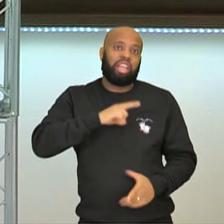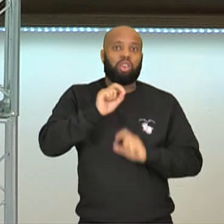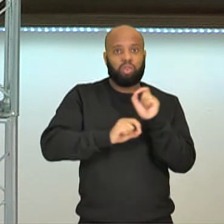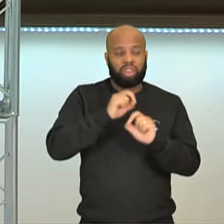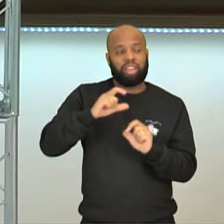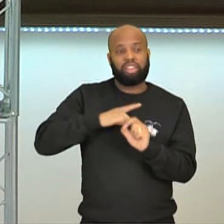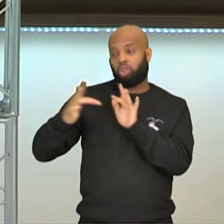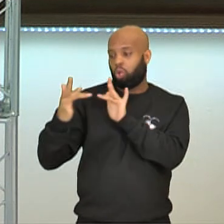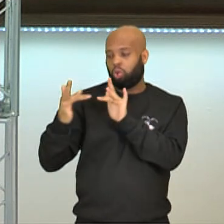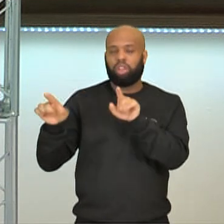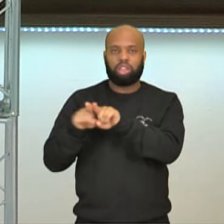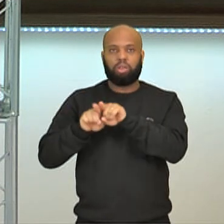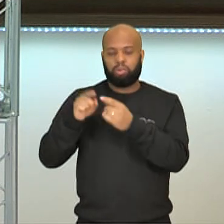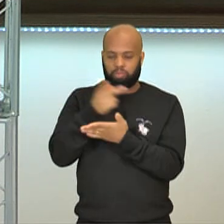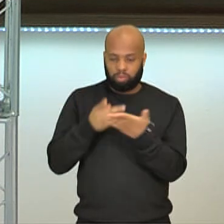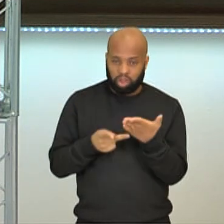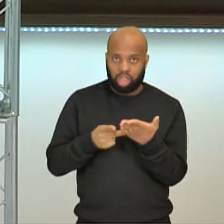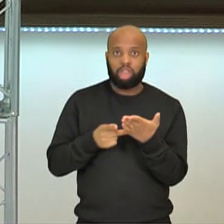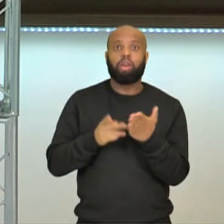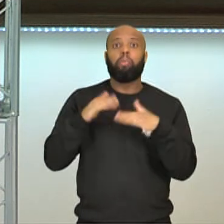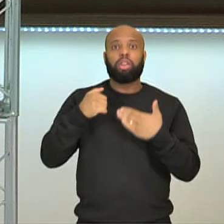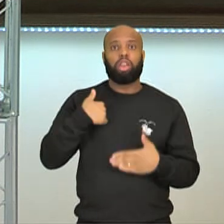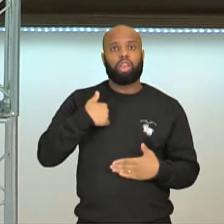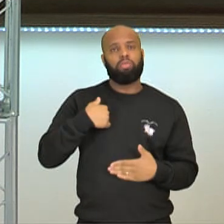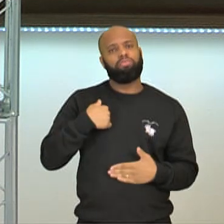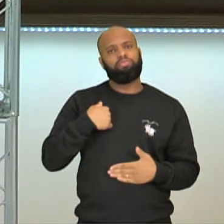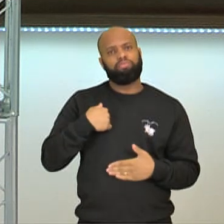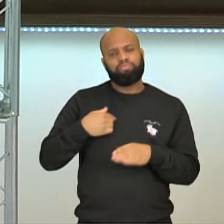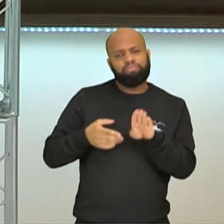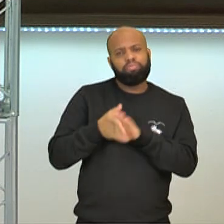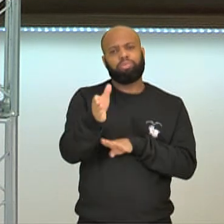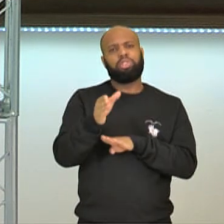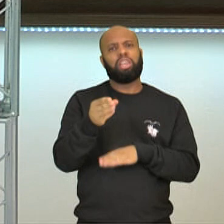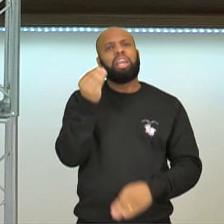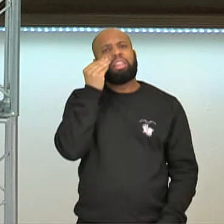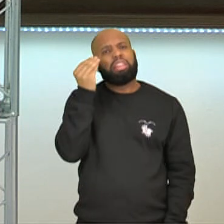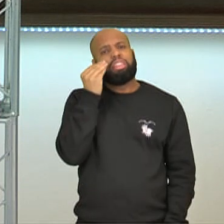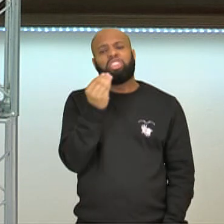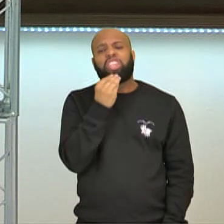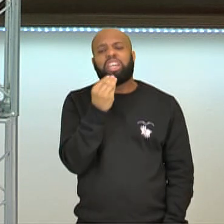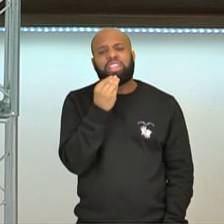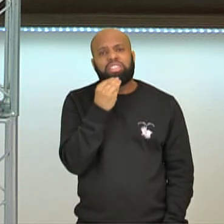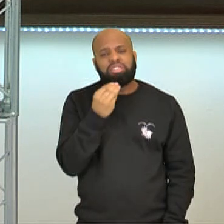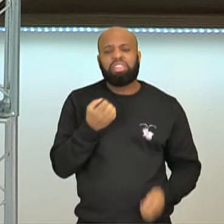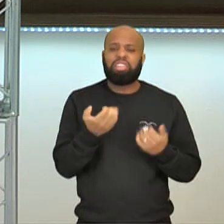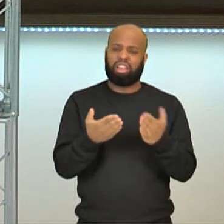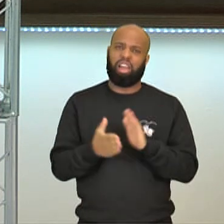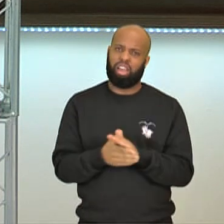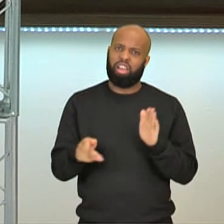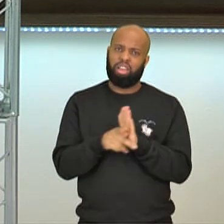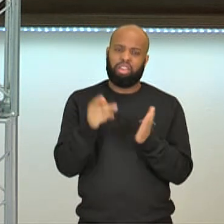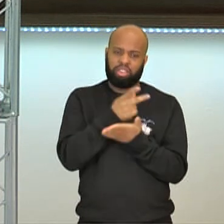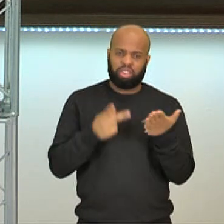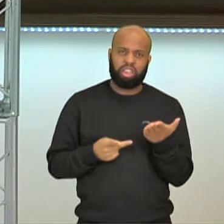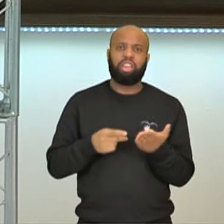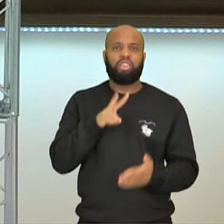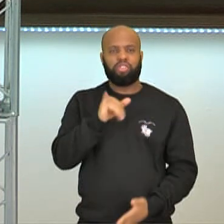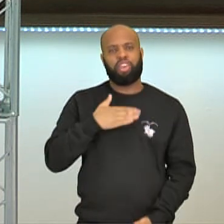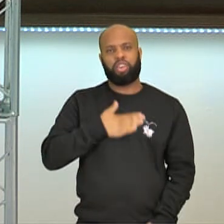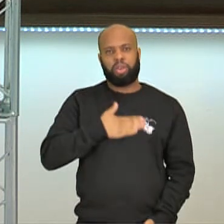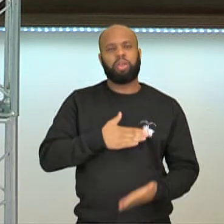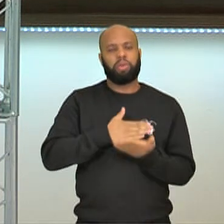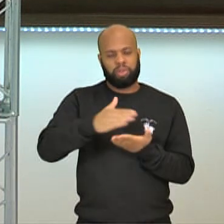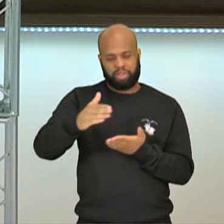tendo contato com esse poema. E eu digo para você, tente dar uma chance para o texto poético, que eu tenho certeza que você vai começar a